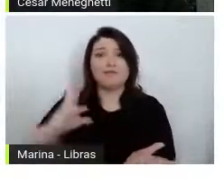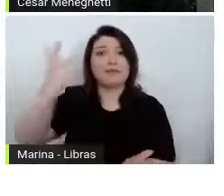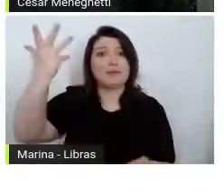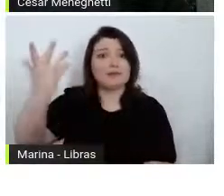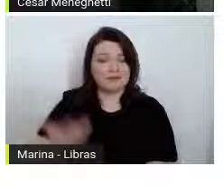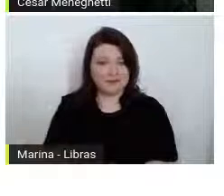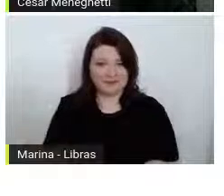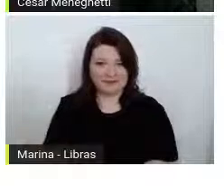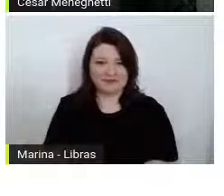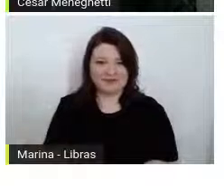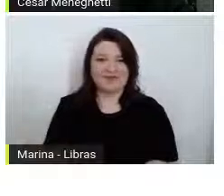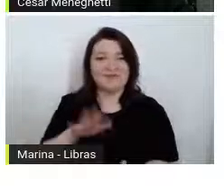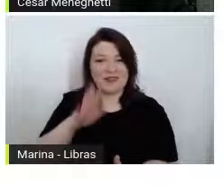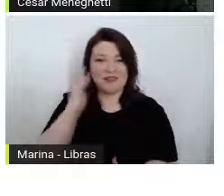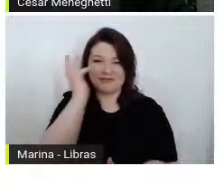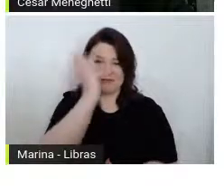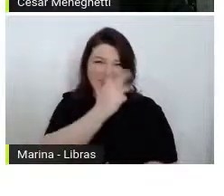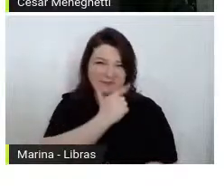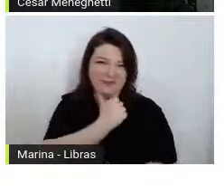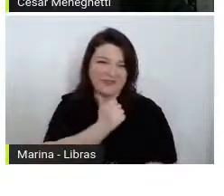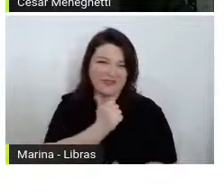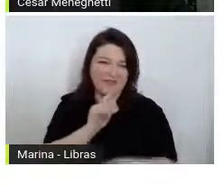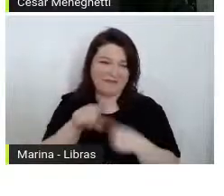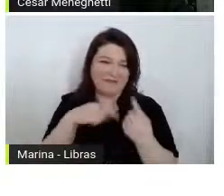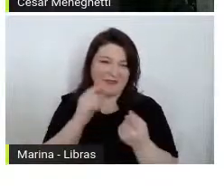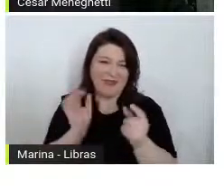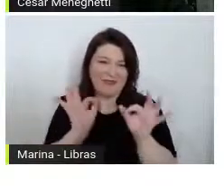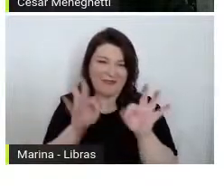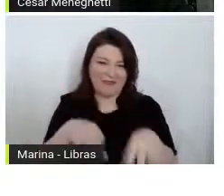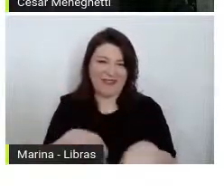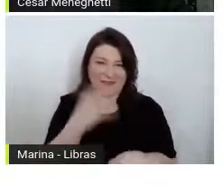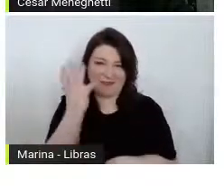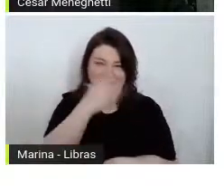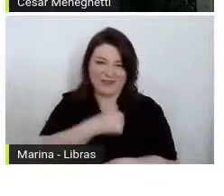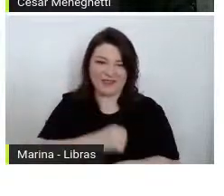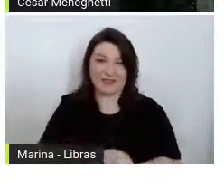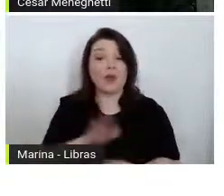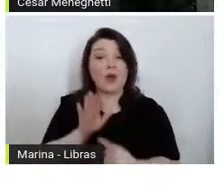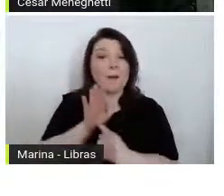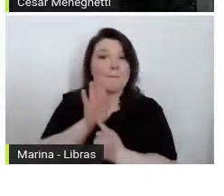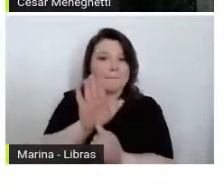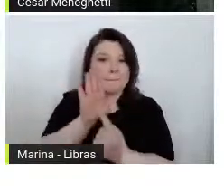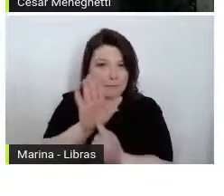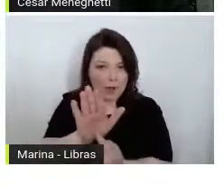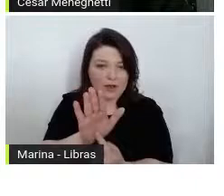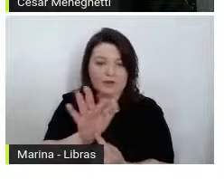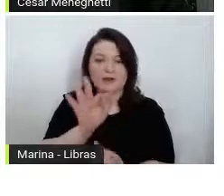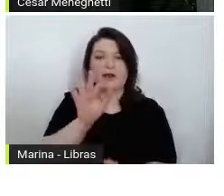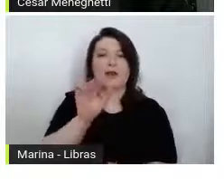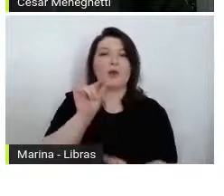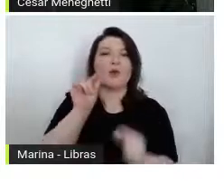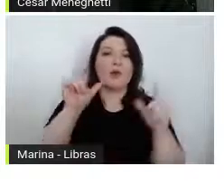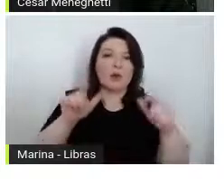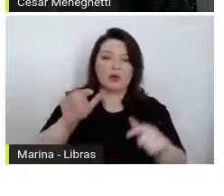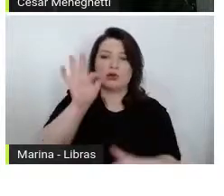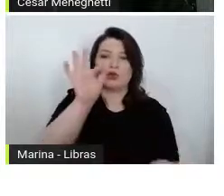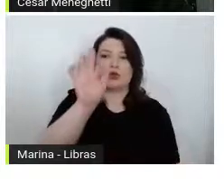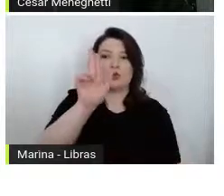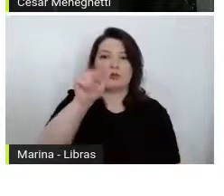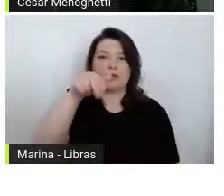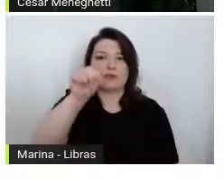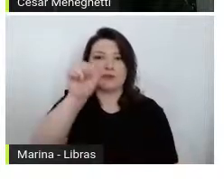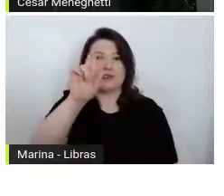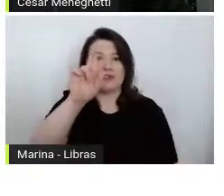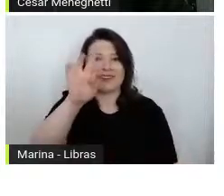Mas, assim, ficou bonito no final. Então, essa mostra foi vista na Funarte de Pernambuco, de